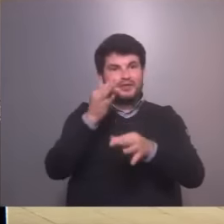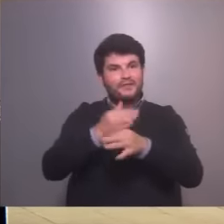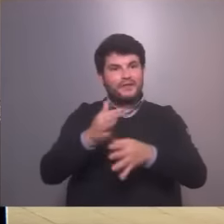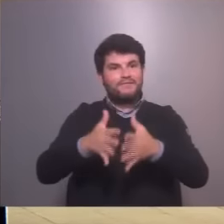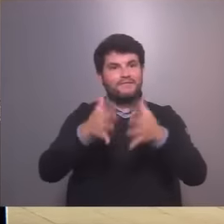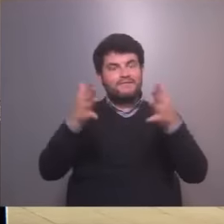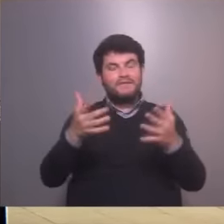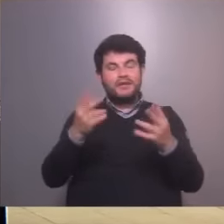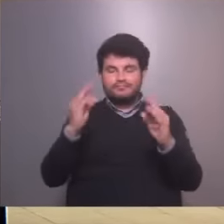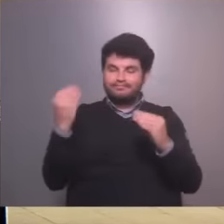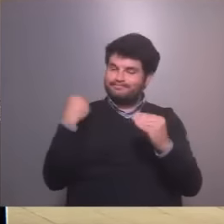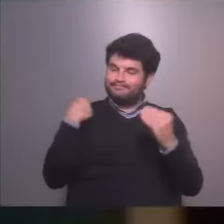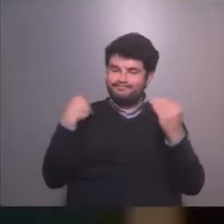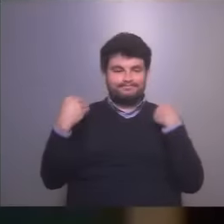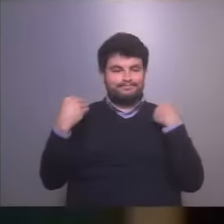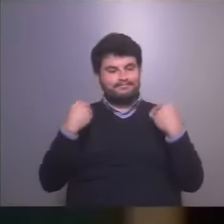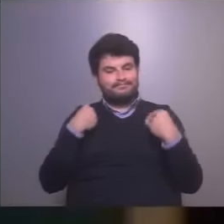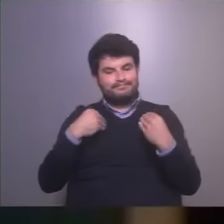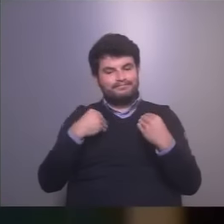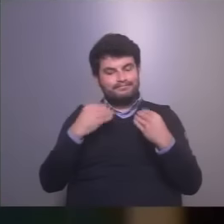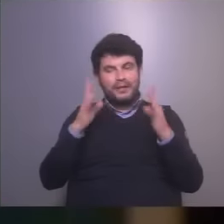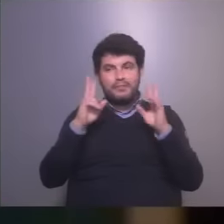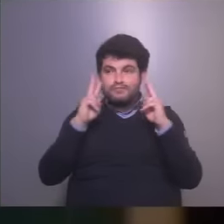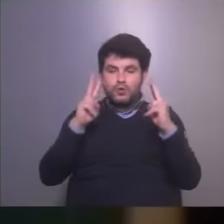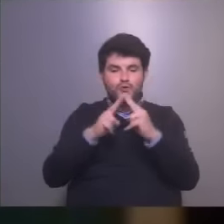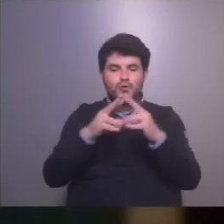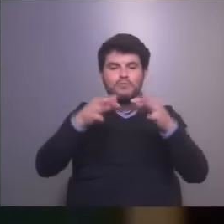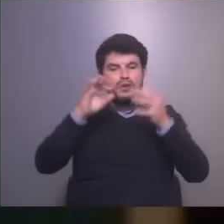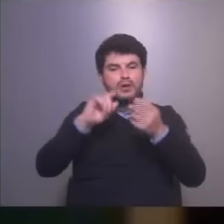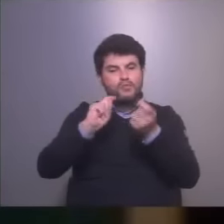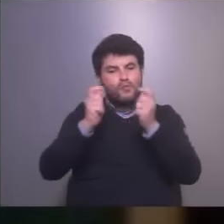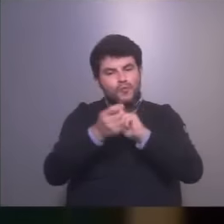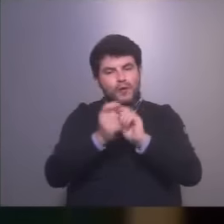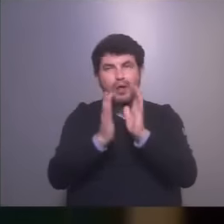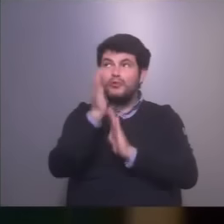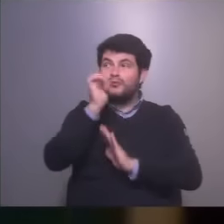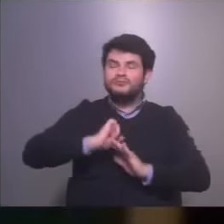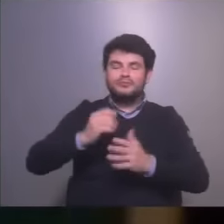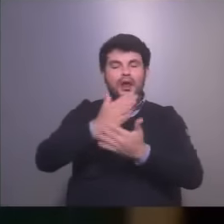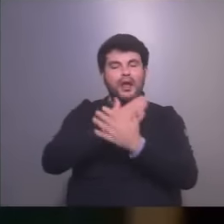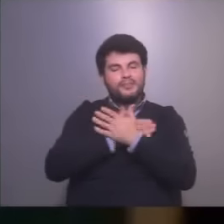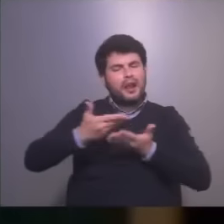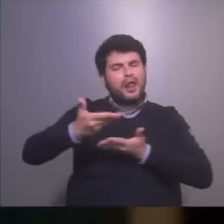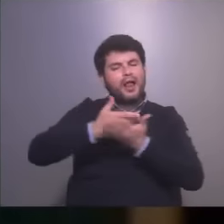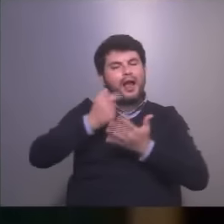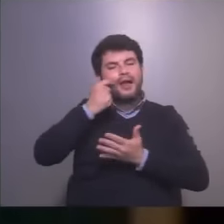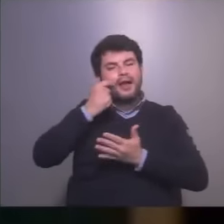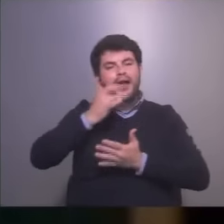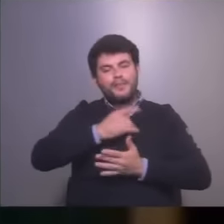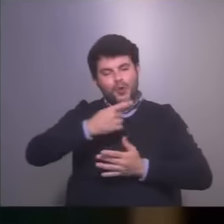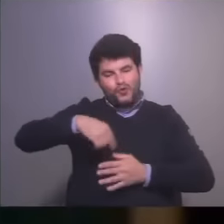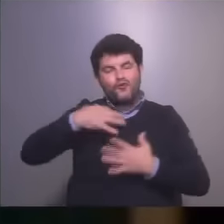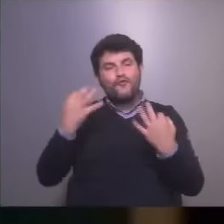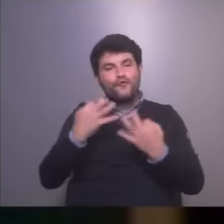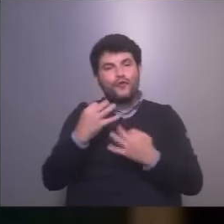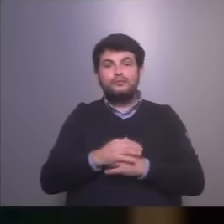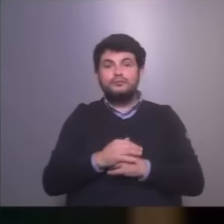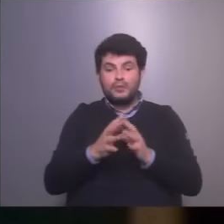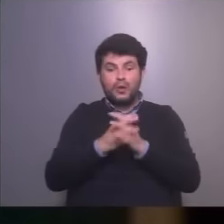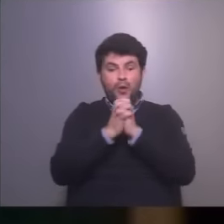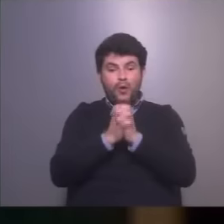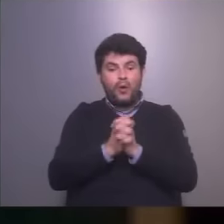Neste ano da oração que nos prepara para o grande jubileu da esperança, somos chamados a um encontro profundo e transfigurador com o nosso